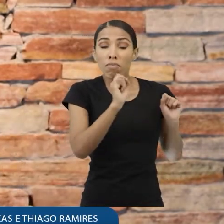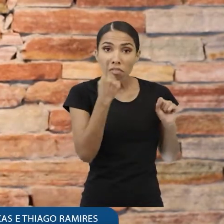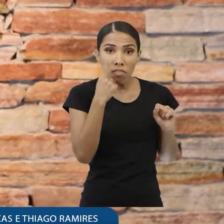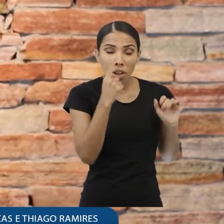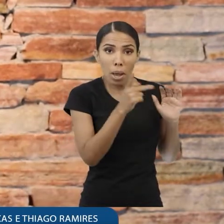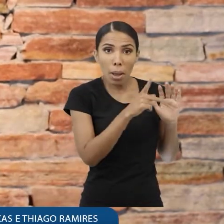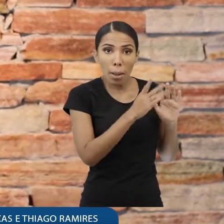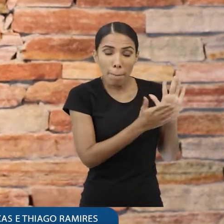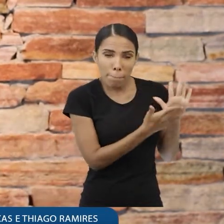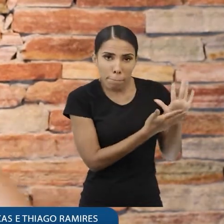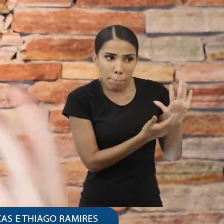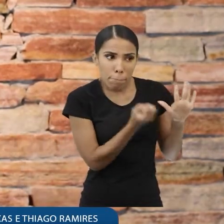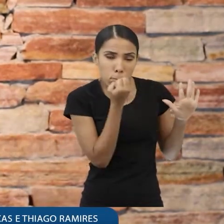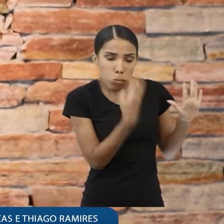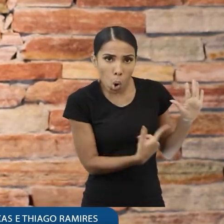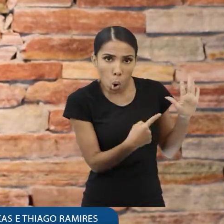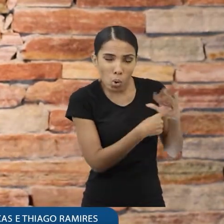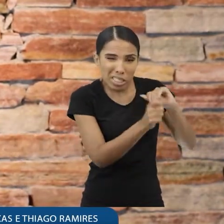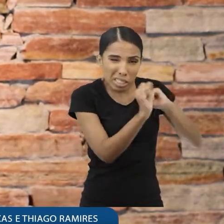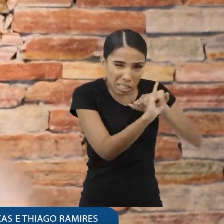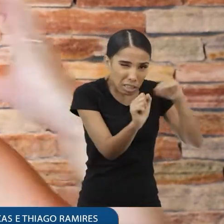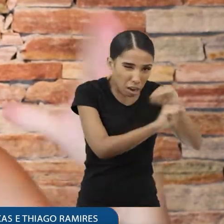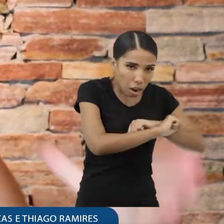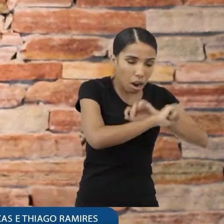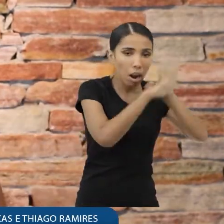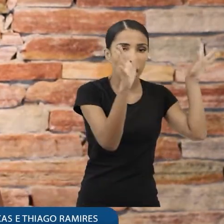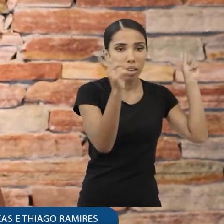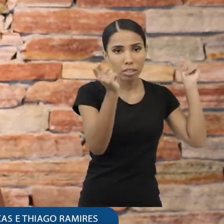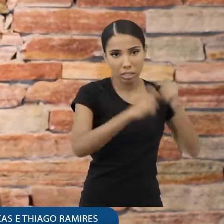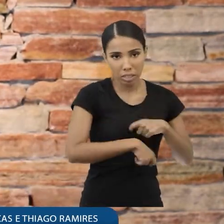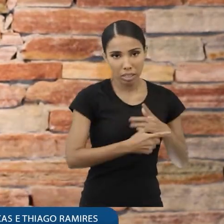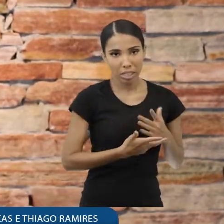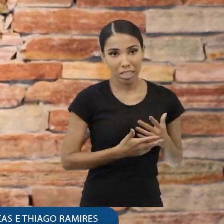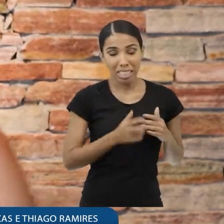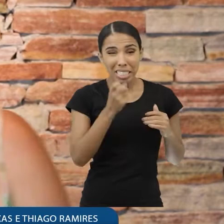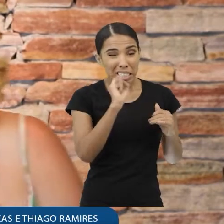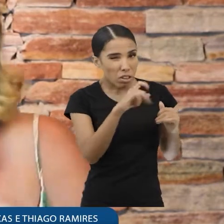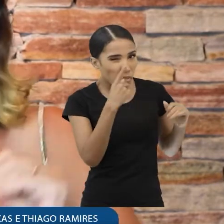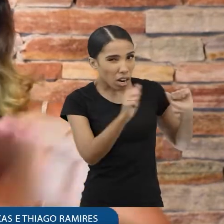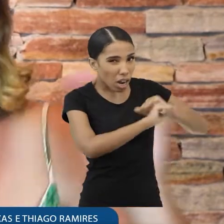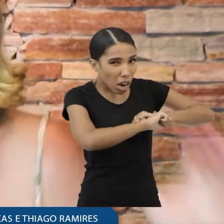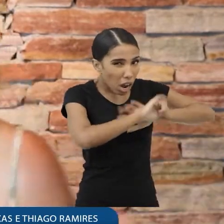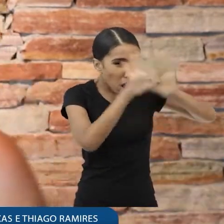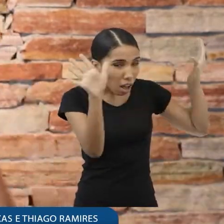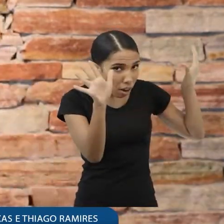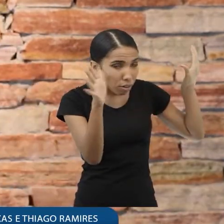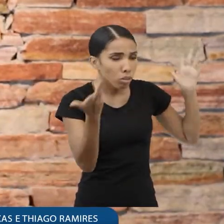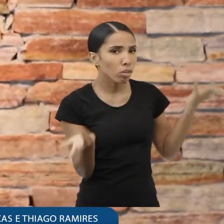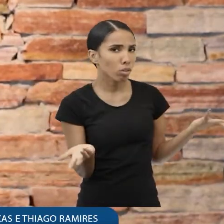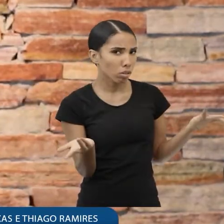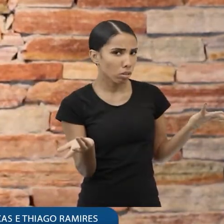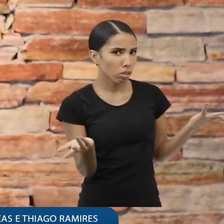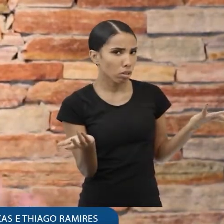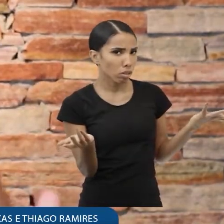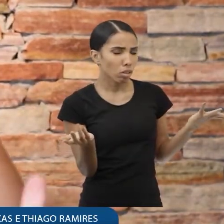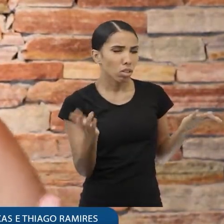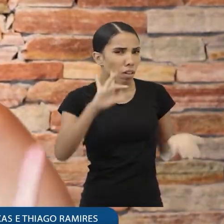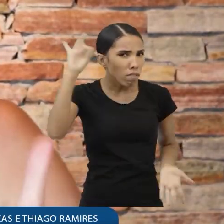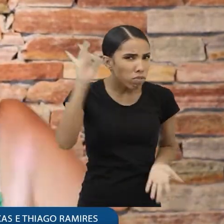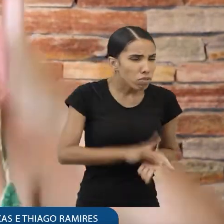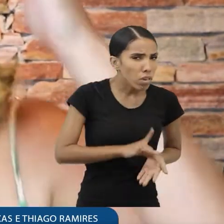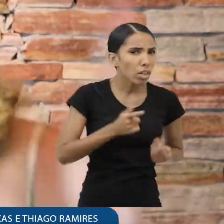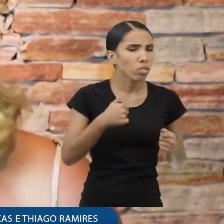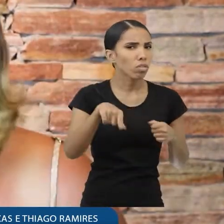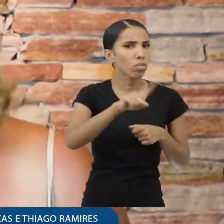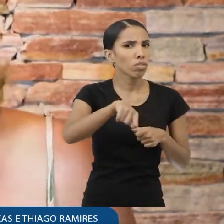você está oferecendo, ela é não só atrativa, como ela está clara. E aí, quando eu falo de clara, eu estou dizendo o seguinte, o